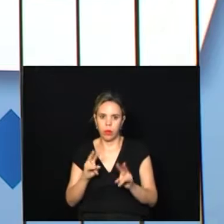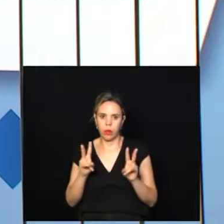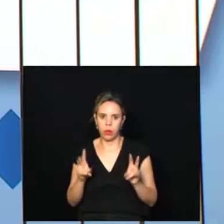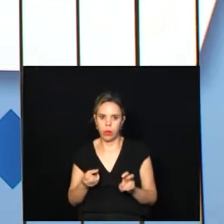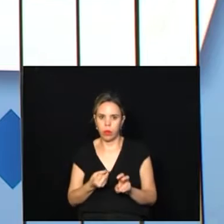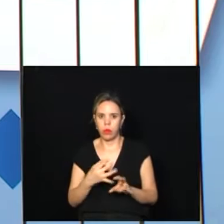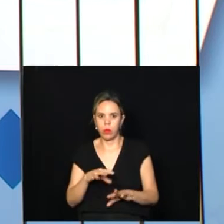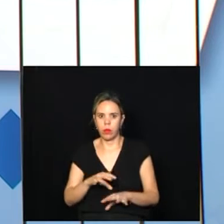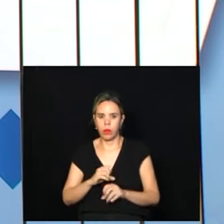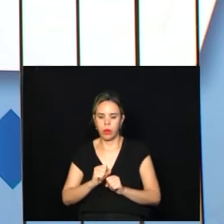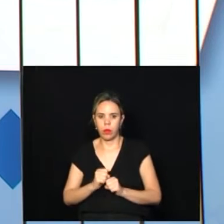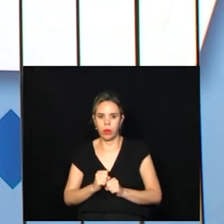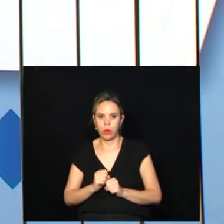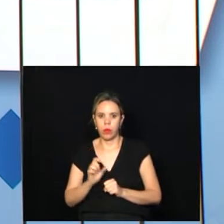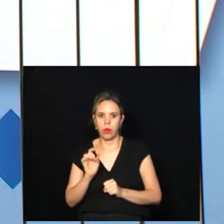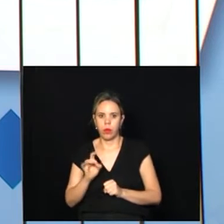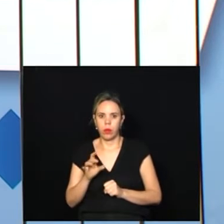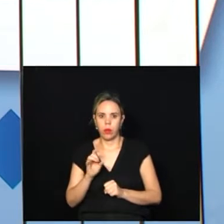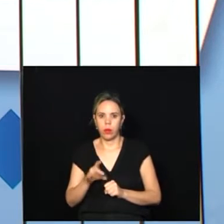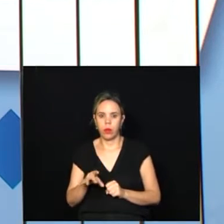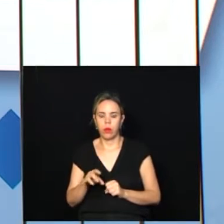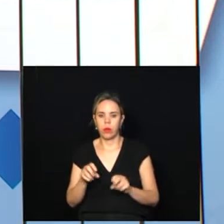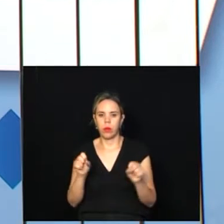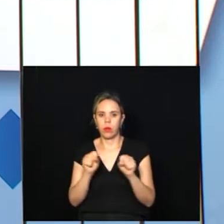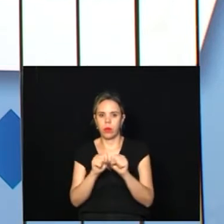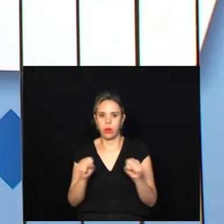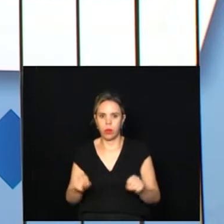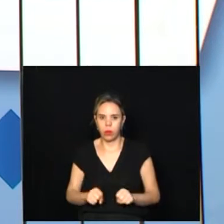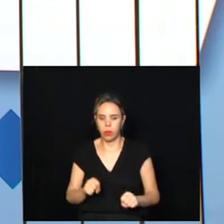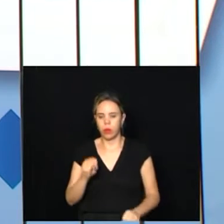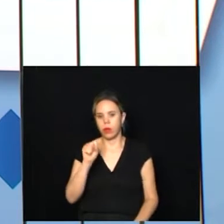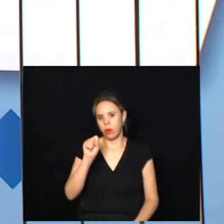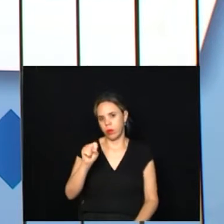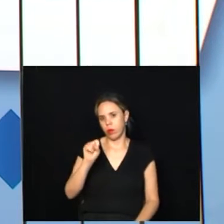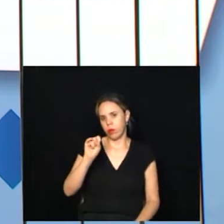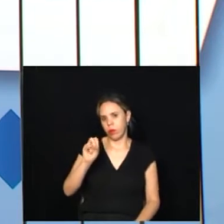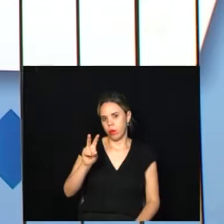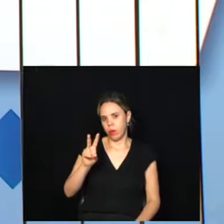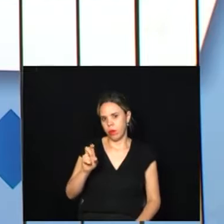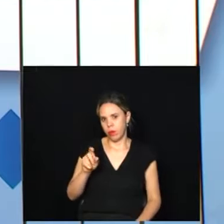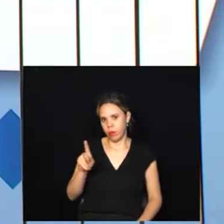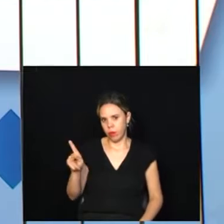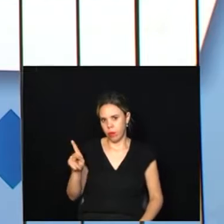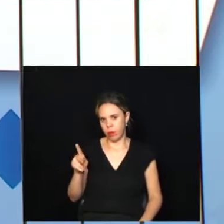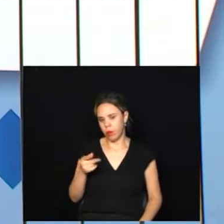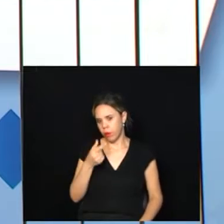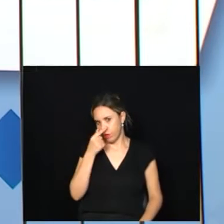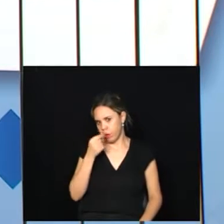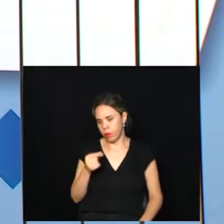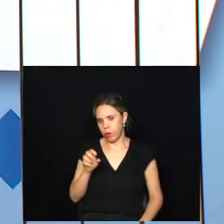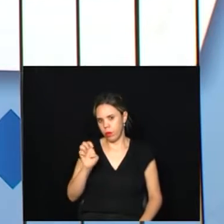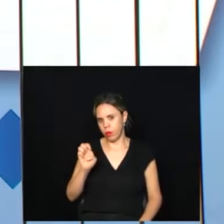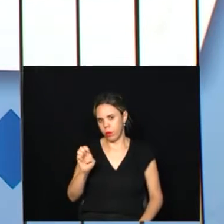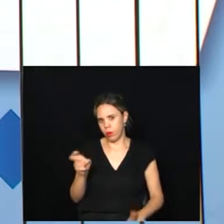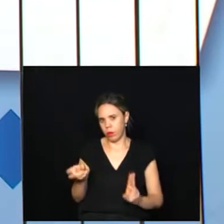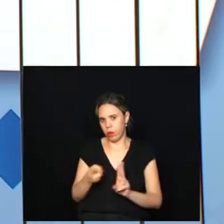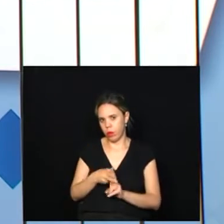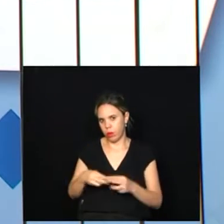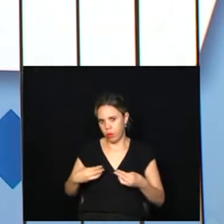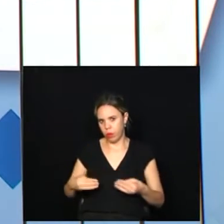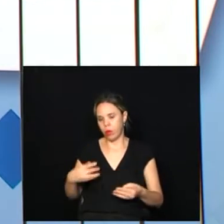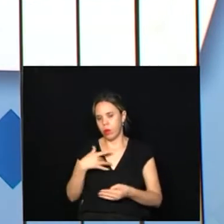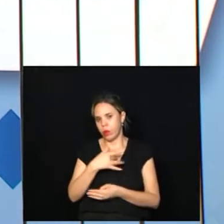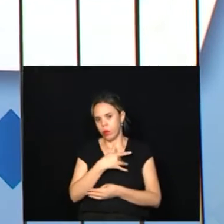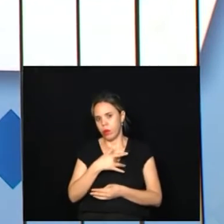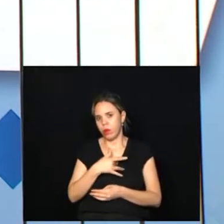aos casos apenas num sistema chamado Civep Gripe, que é um sistema SUS do Ministério da Saúde que